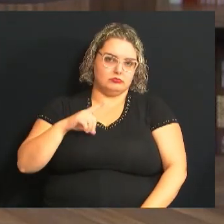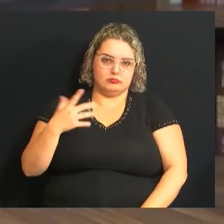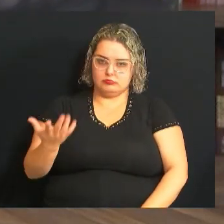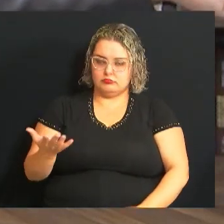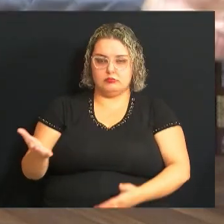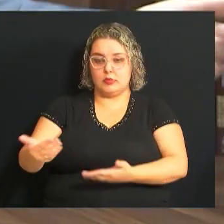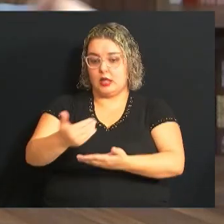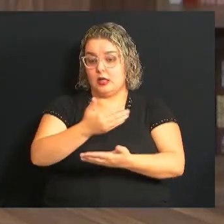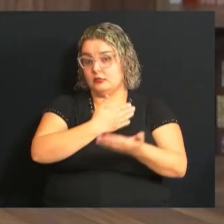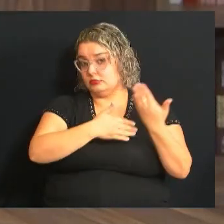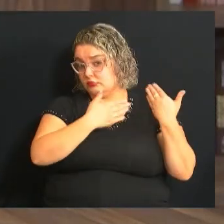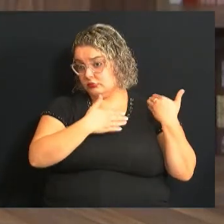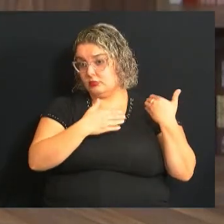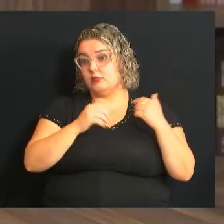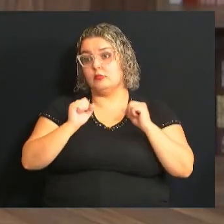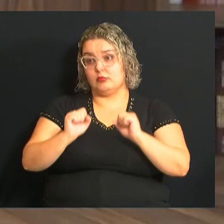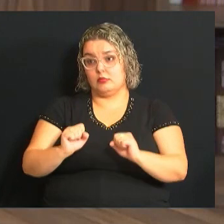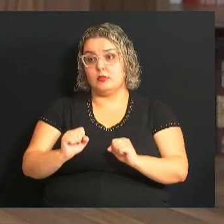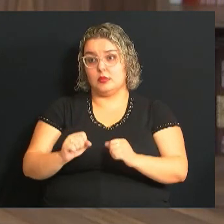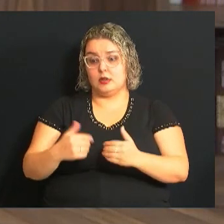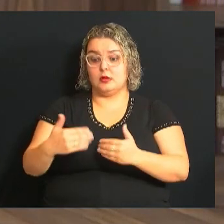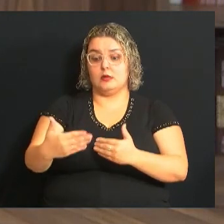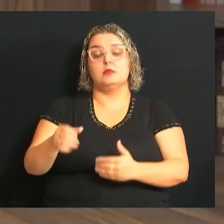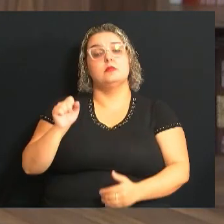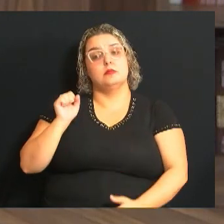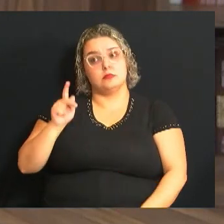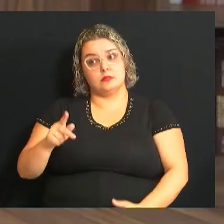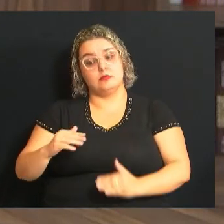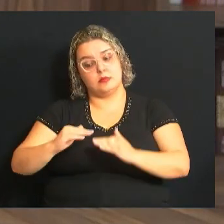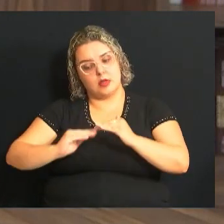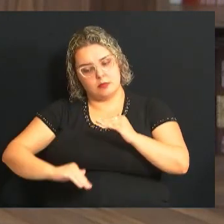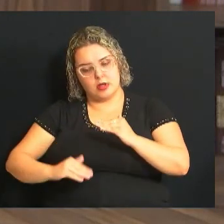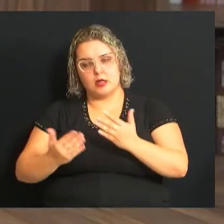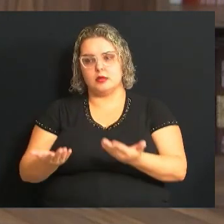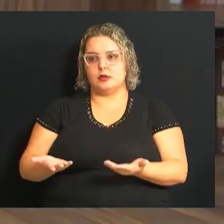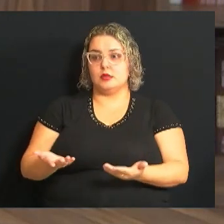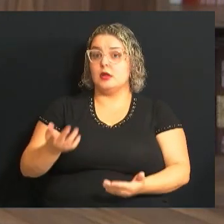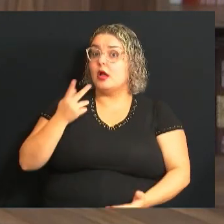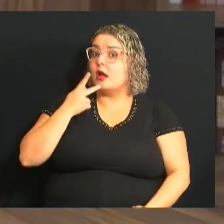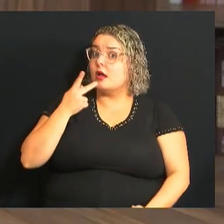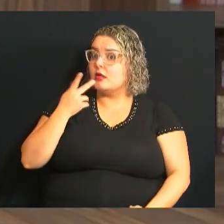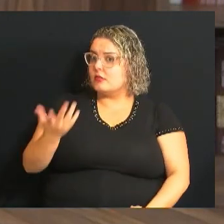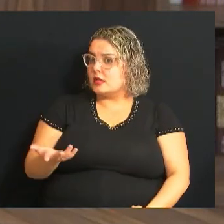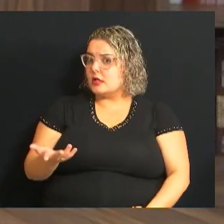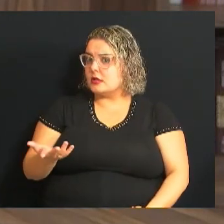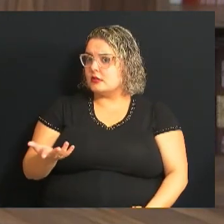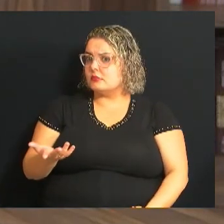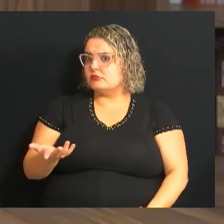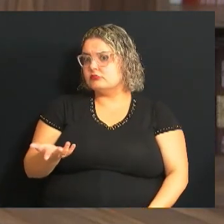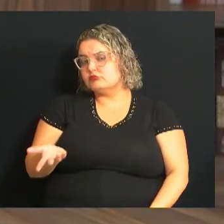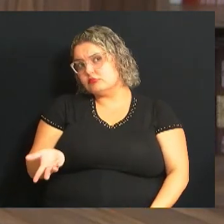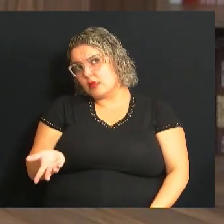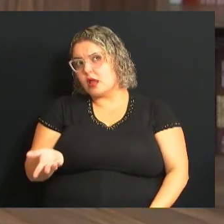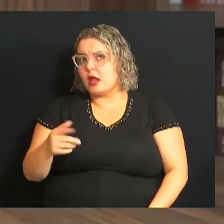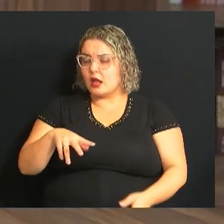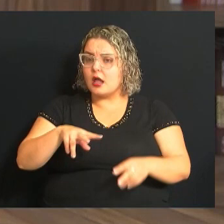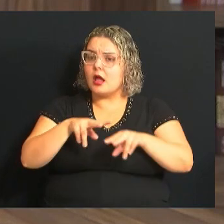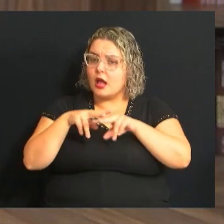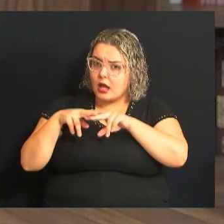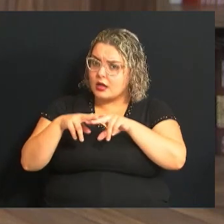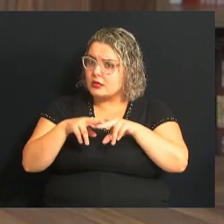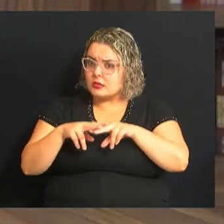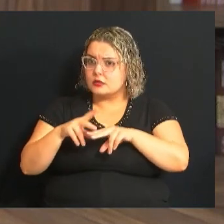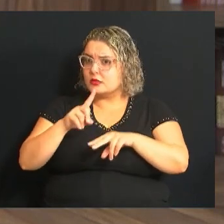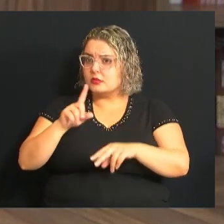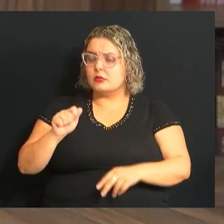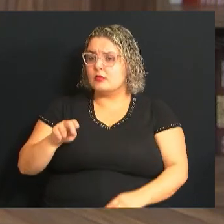lá atrás, pode ser também que jogue o valor da aposentadoria para baixo. E falando assim, então essa revisão não é